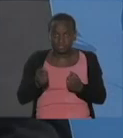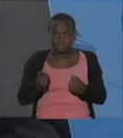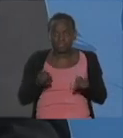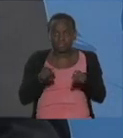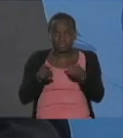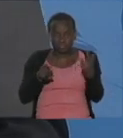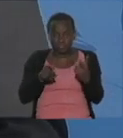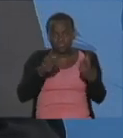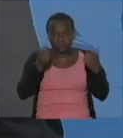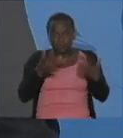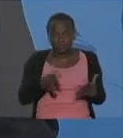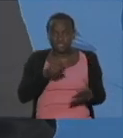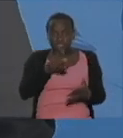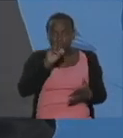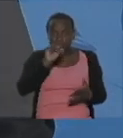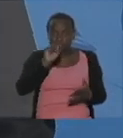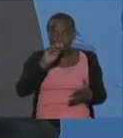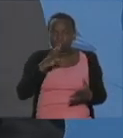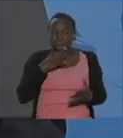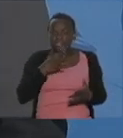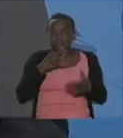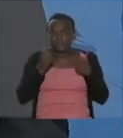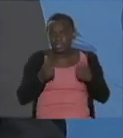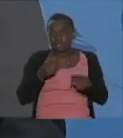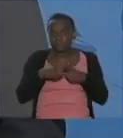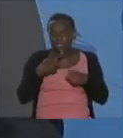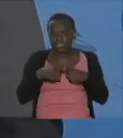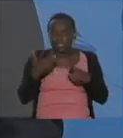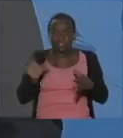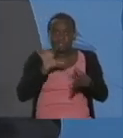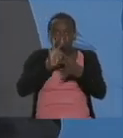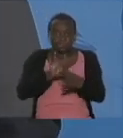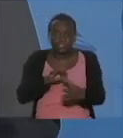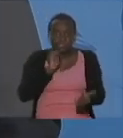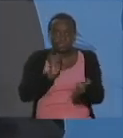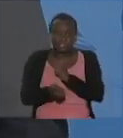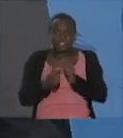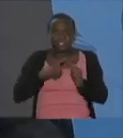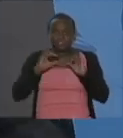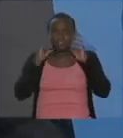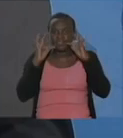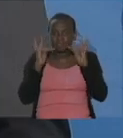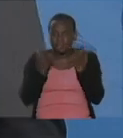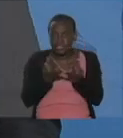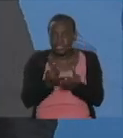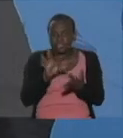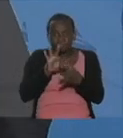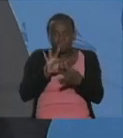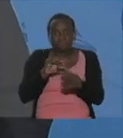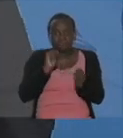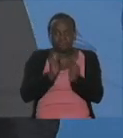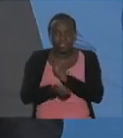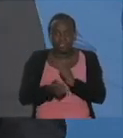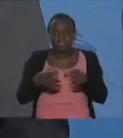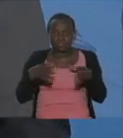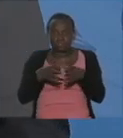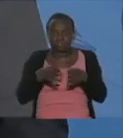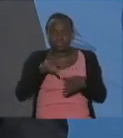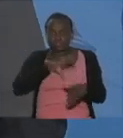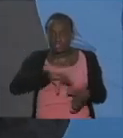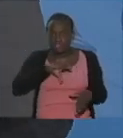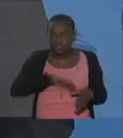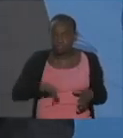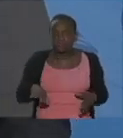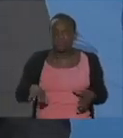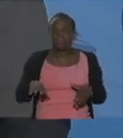o Carlos Roberto Osório conhece muito bem até porque é uma pessoa ligada ao esporte tem uma família ligada ao Esporte ao clube de